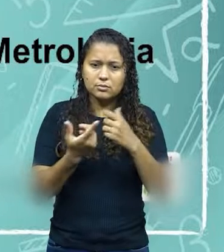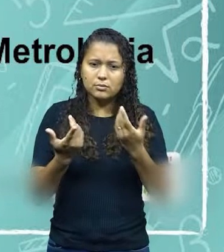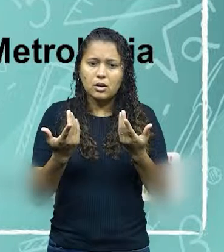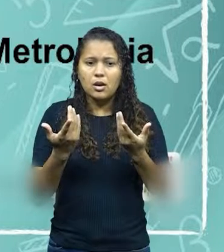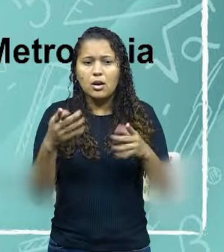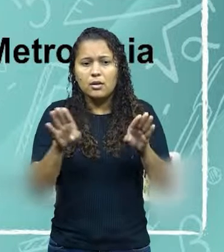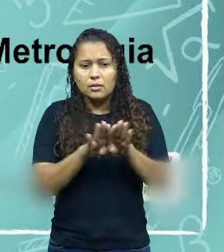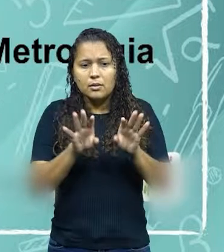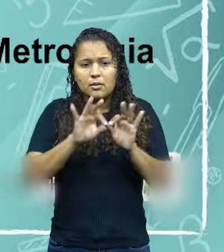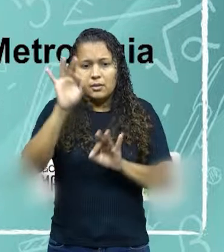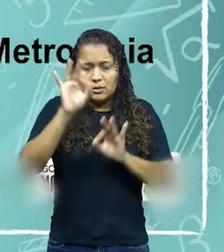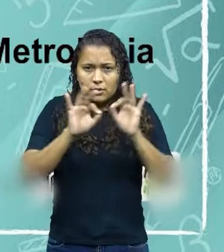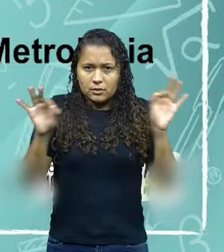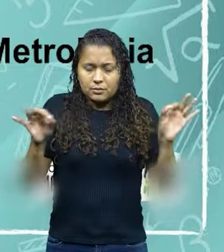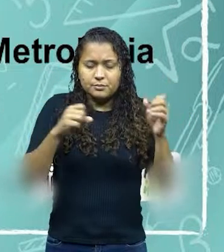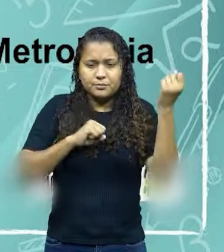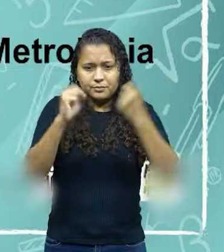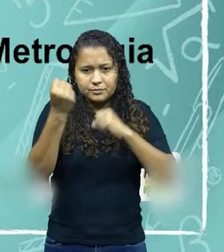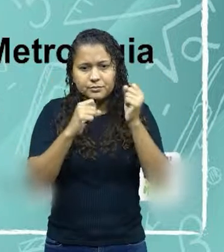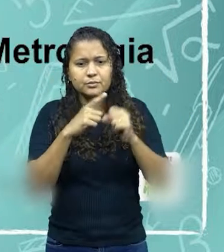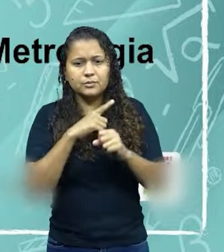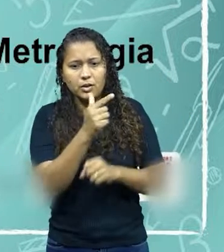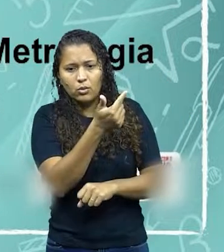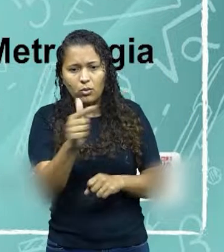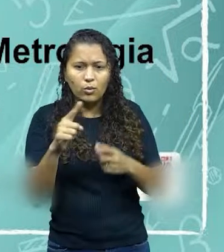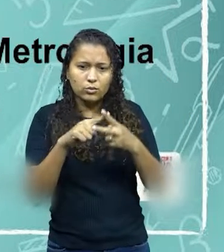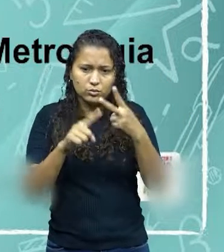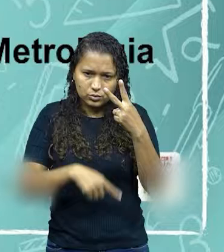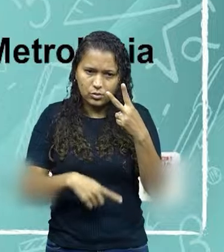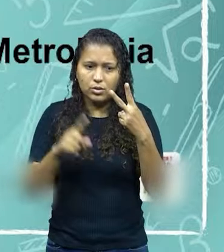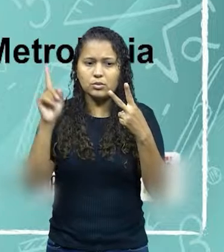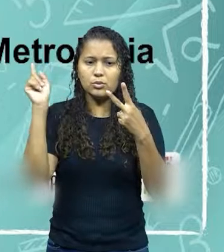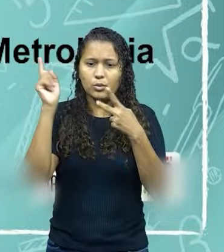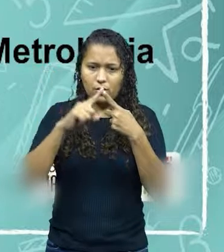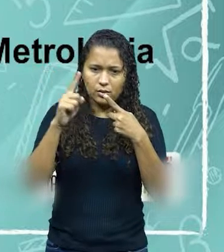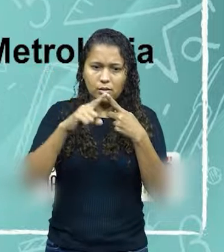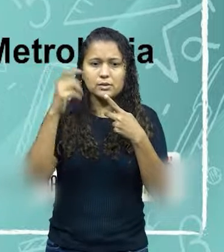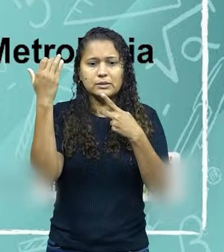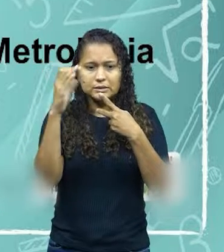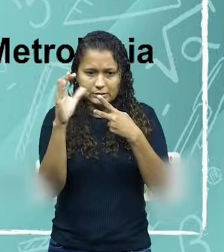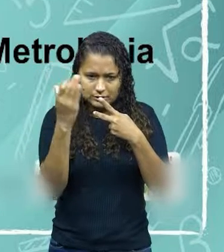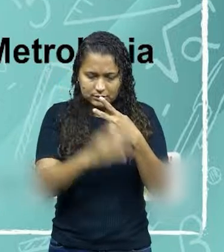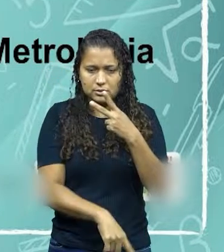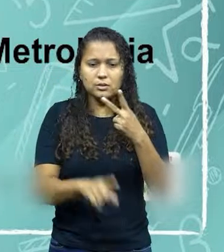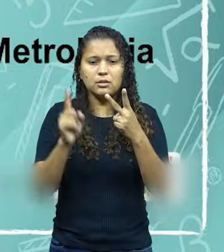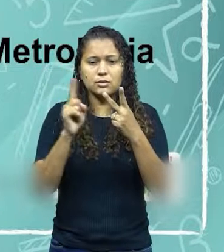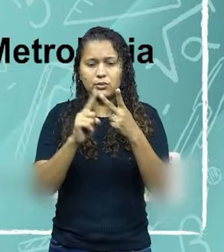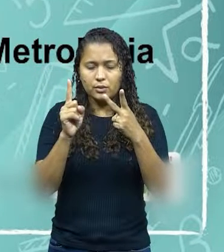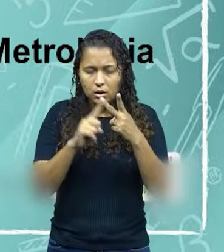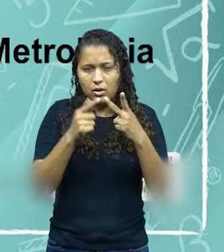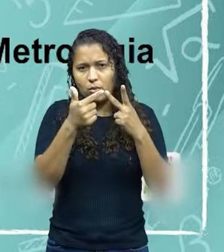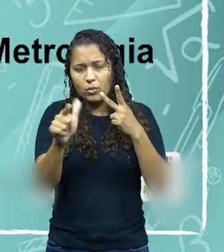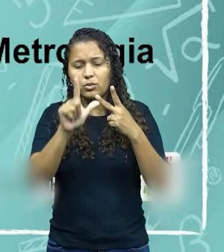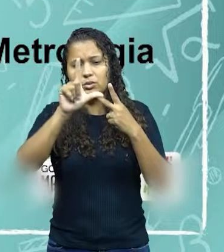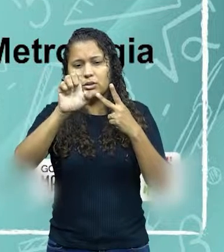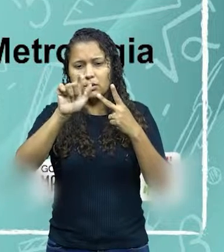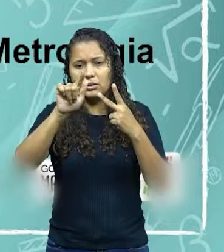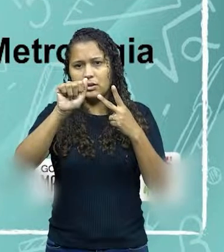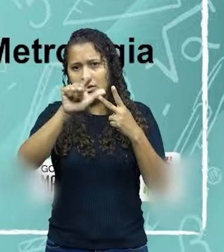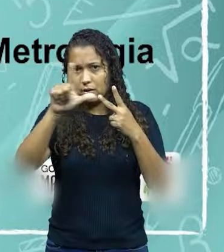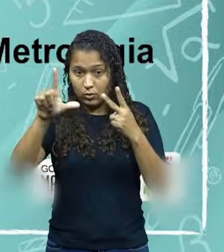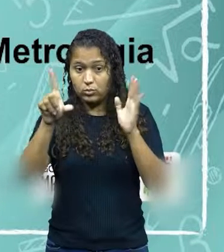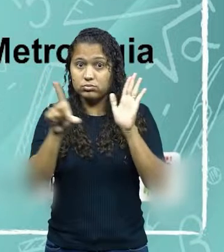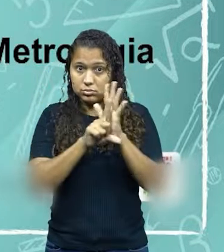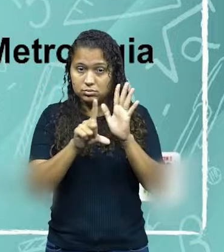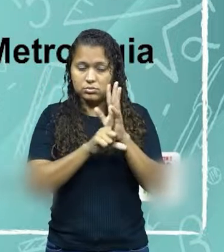produtos. Além da metrologia industrial, nós temos outros 2 tipos de metrologia, que é a metrologia científica e